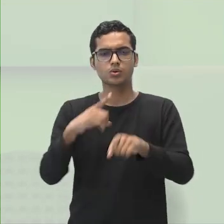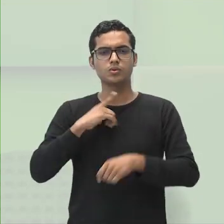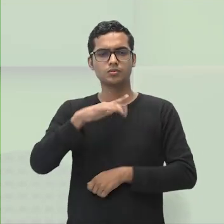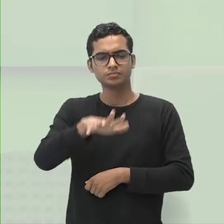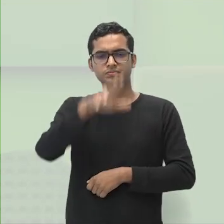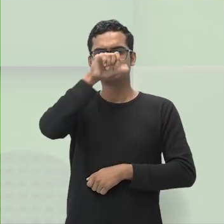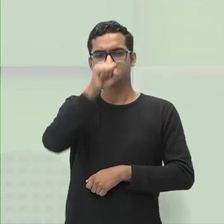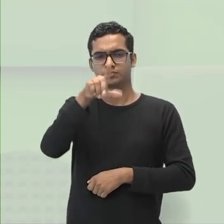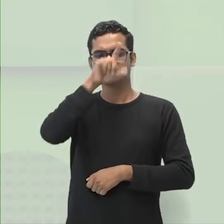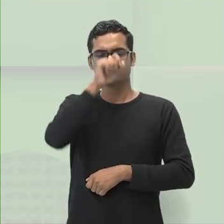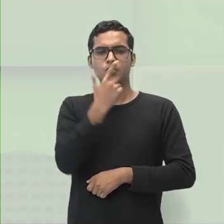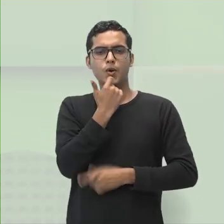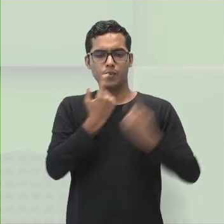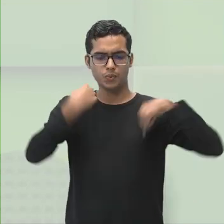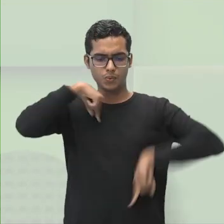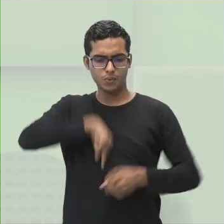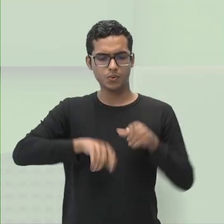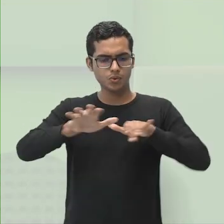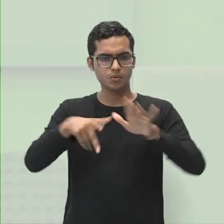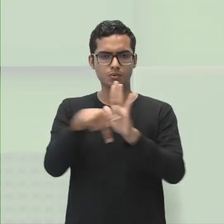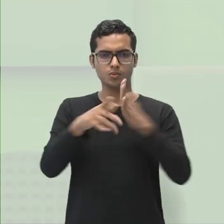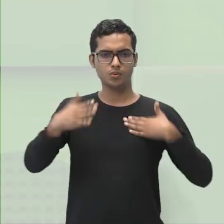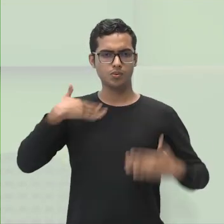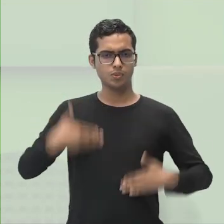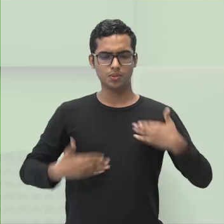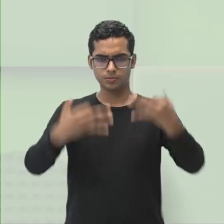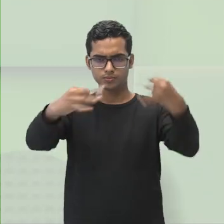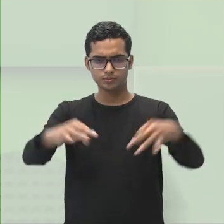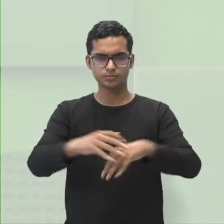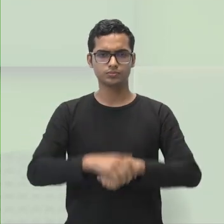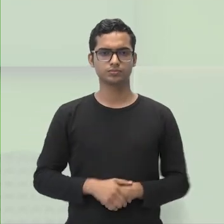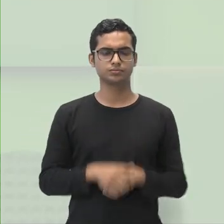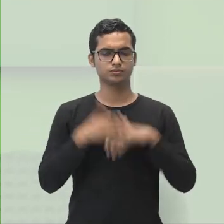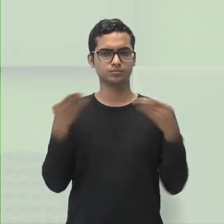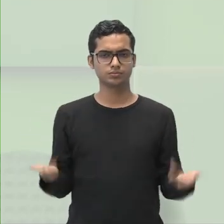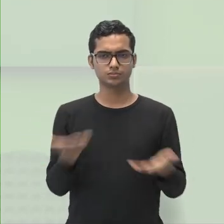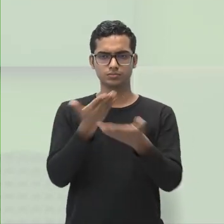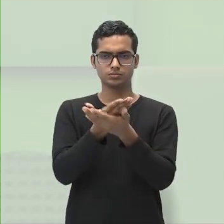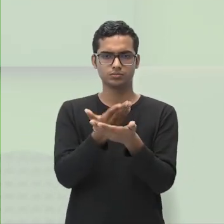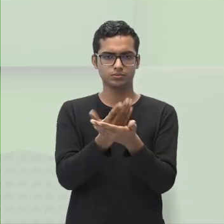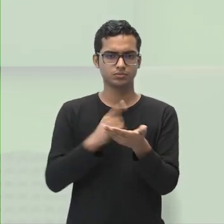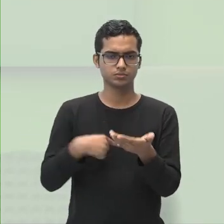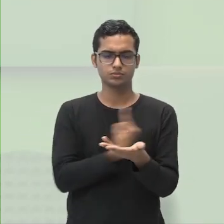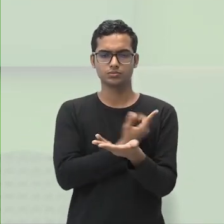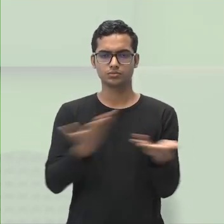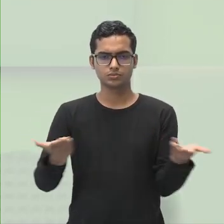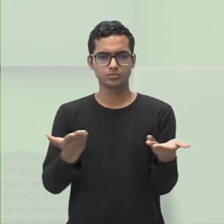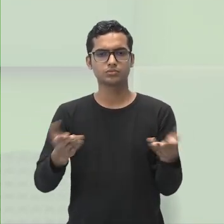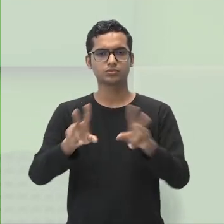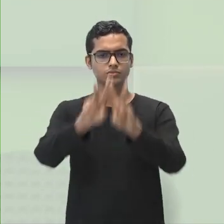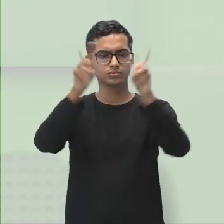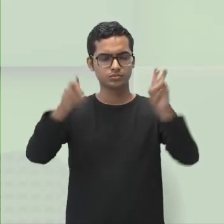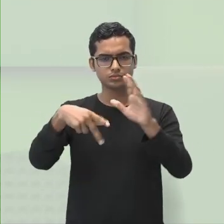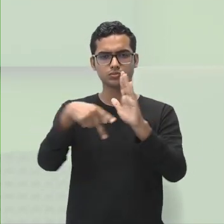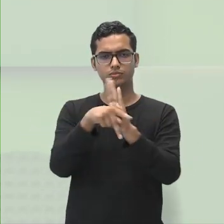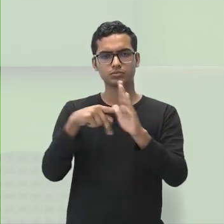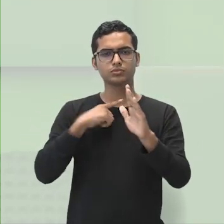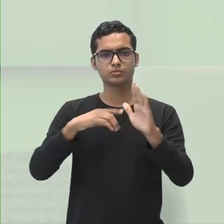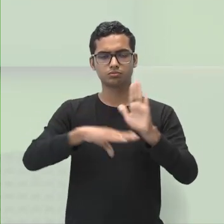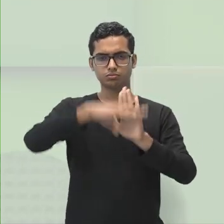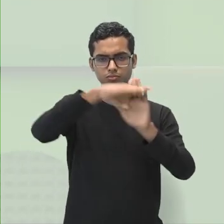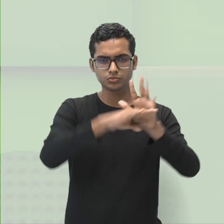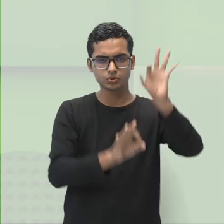circulação, todo o movimento do seu corpo, certo? Então, essa foi a nossa aula sobre os níveis